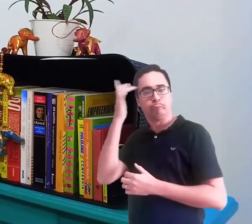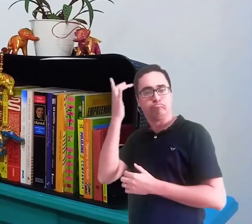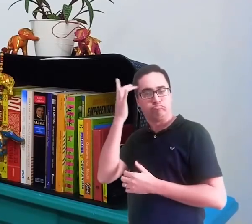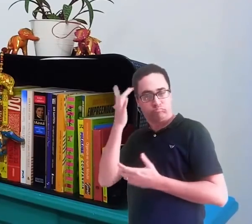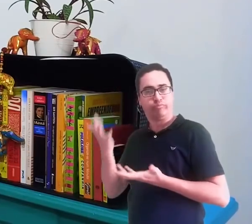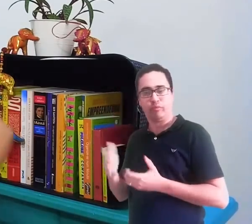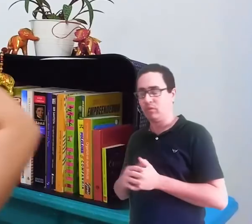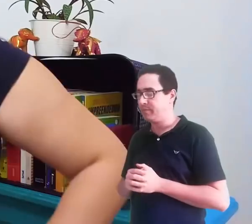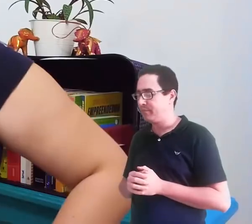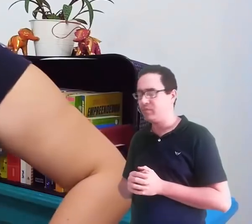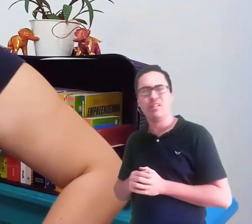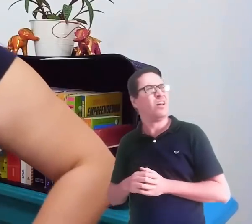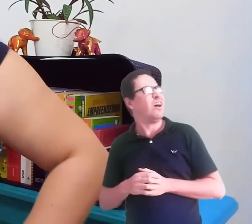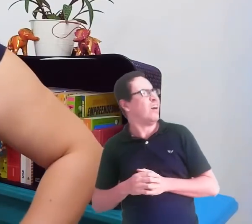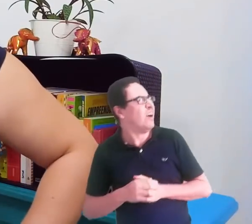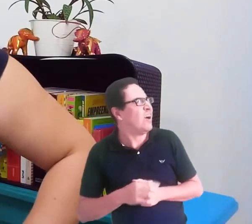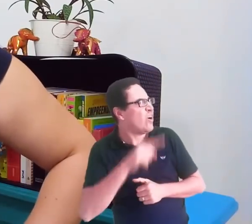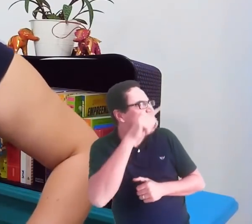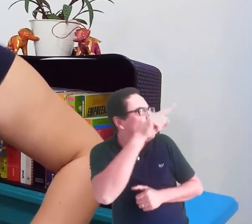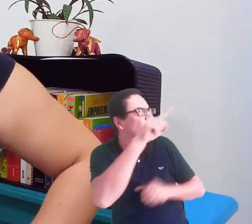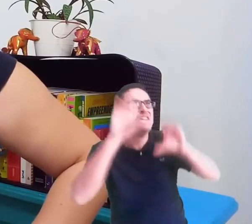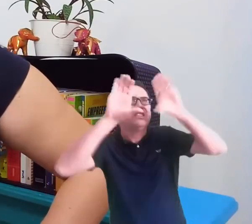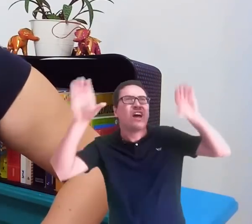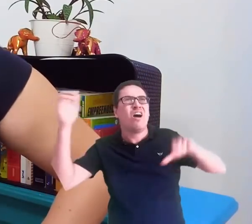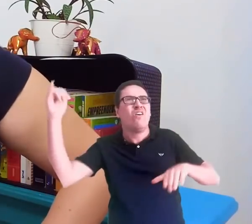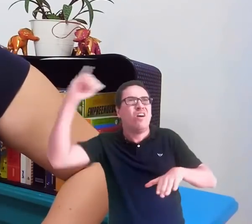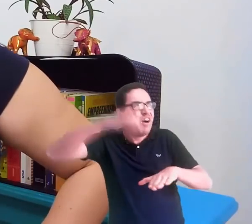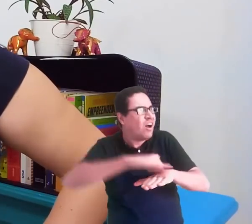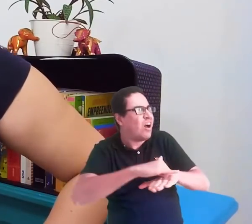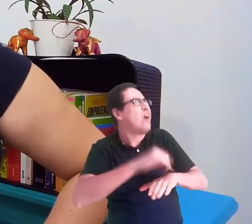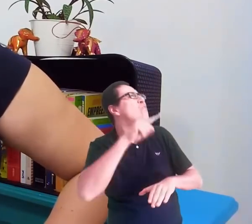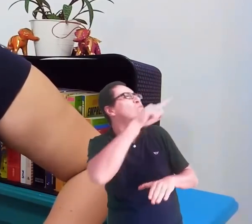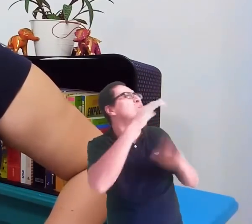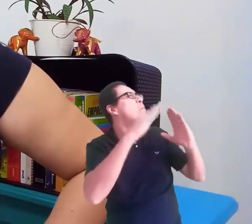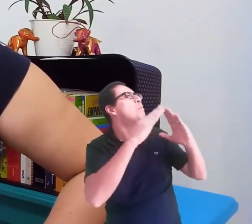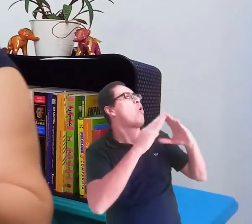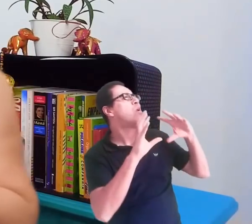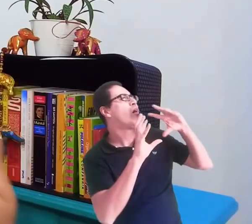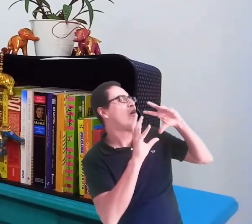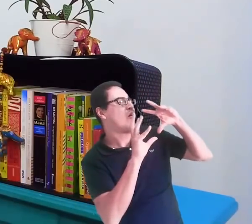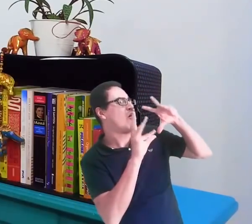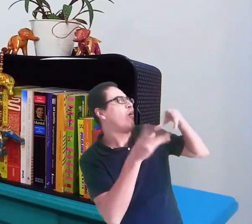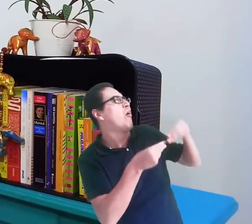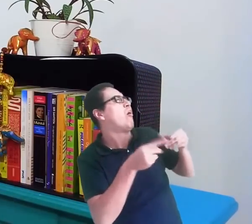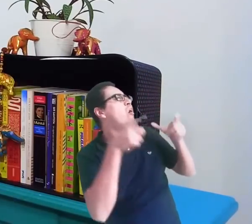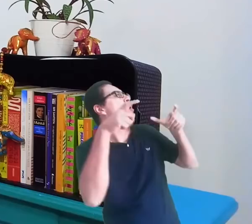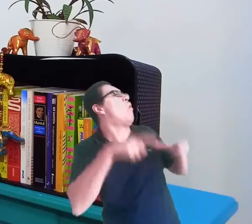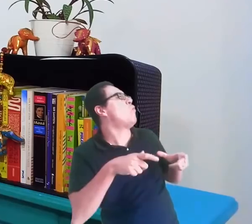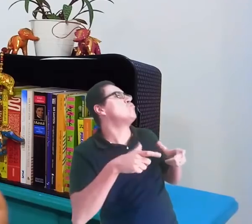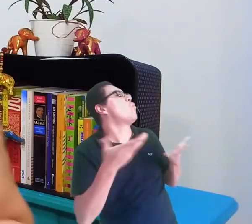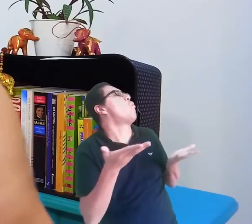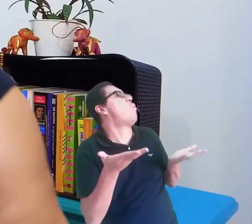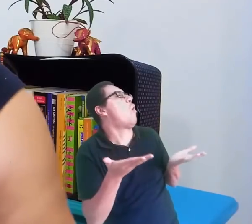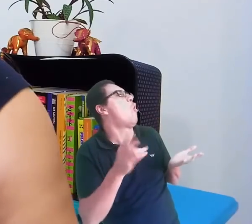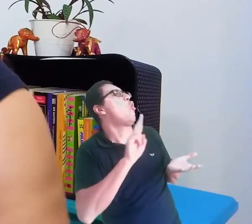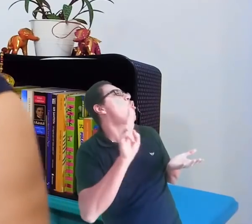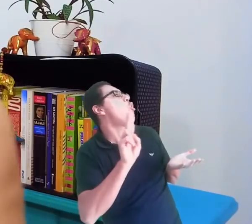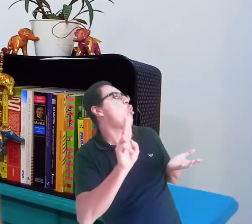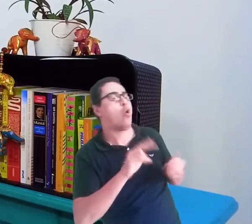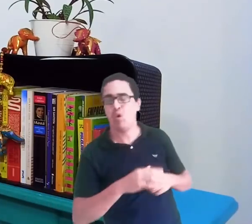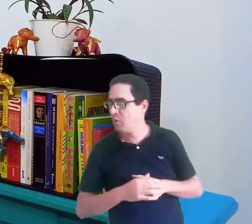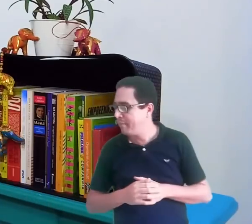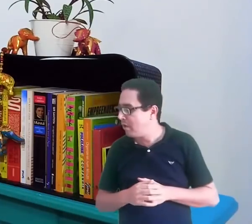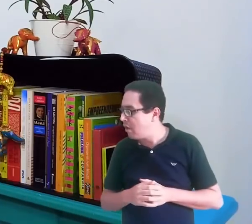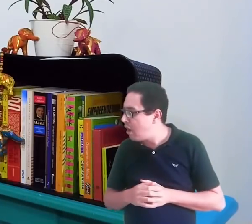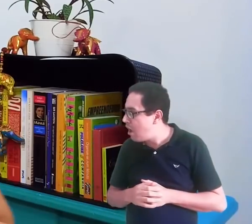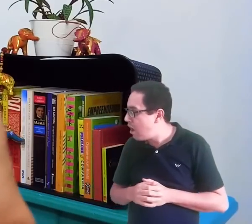ele acrescentou: quer dizer que você veio do céu. De que planeta você é? Logo percebi um clarão misterioso que